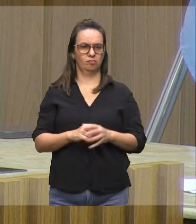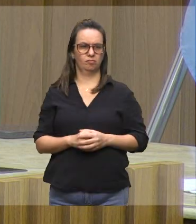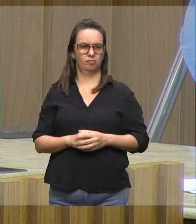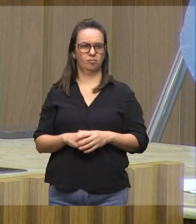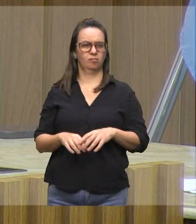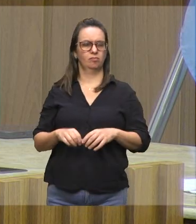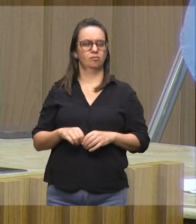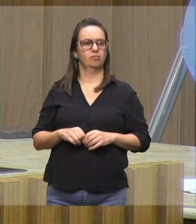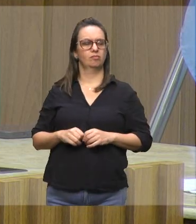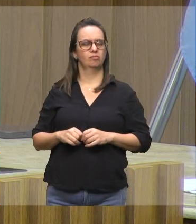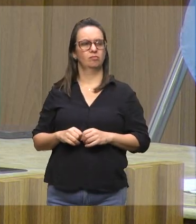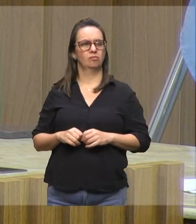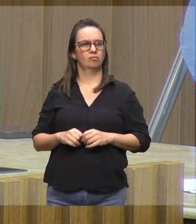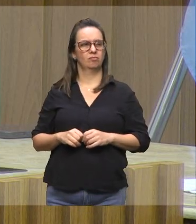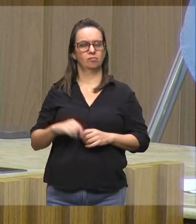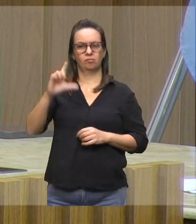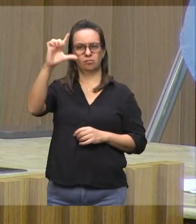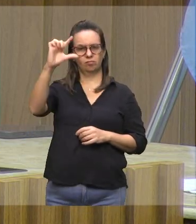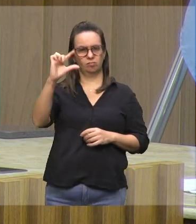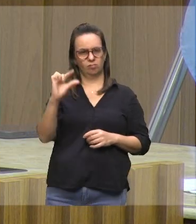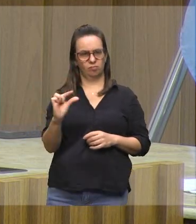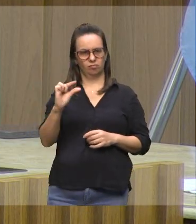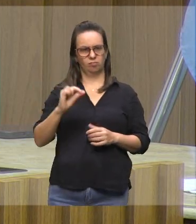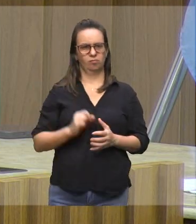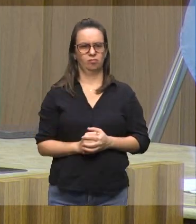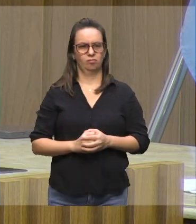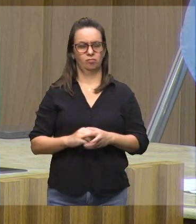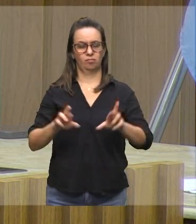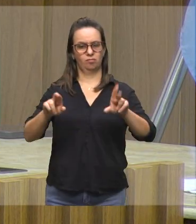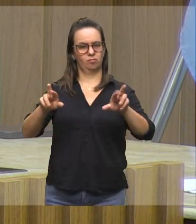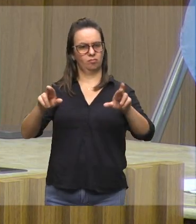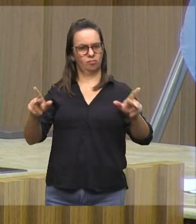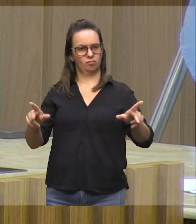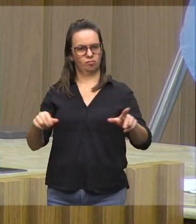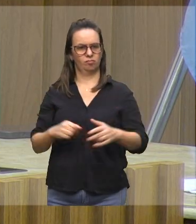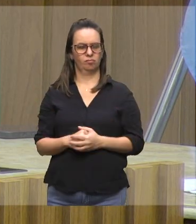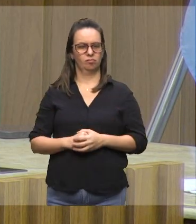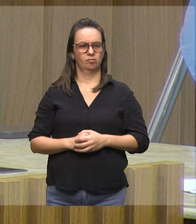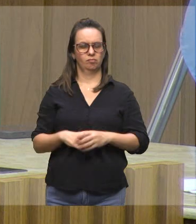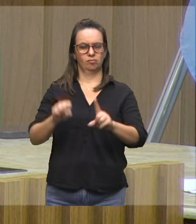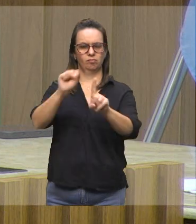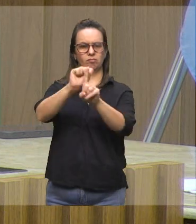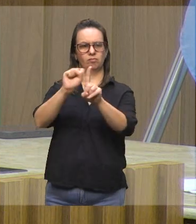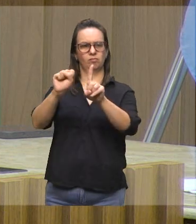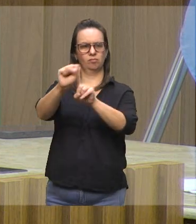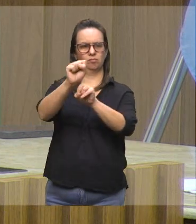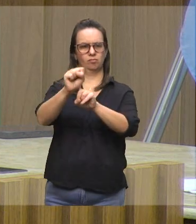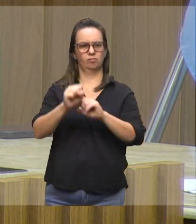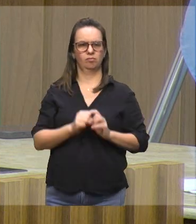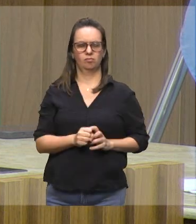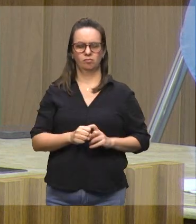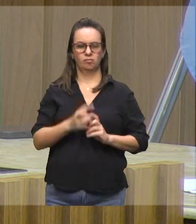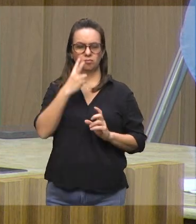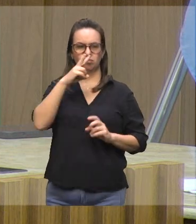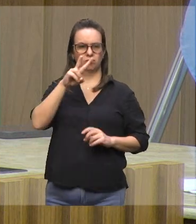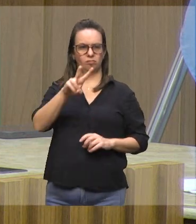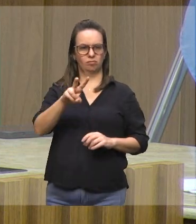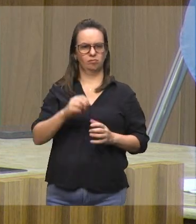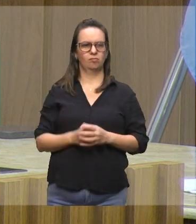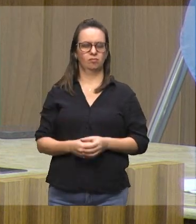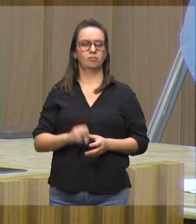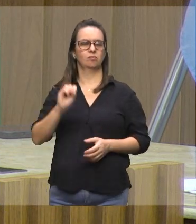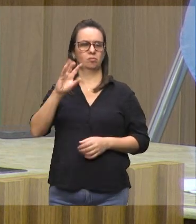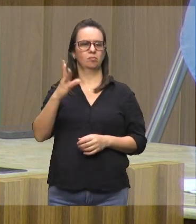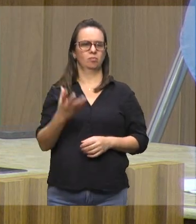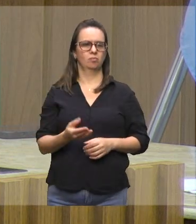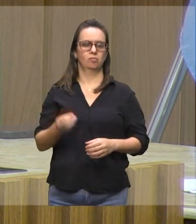de minimizar as desigualdades sociais que nós observamos dentro de uma unidade escolar. A gente sabe